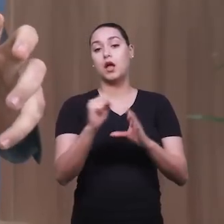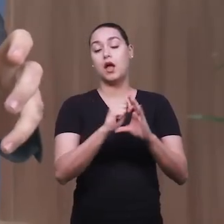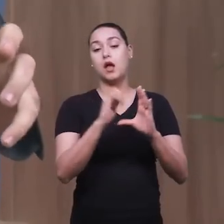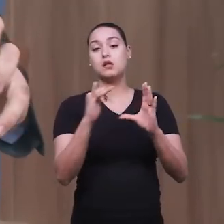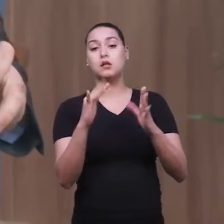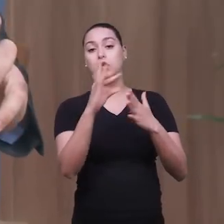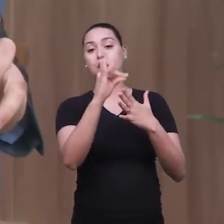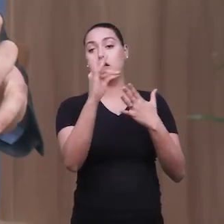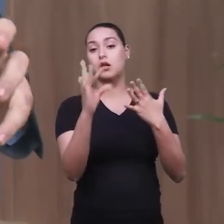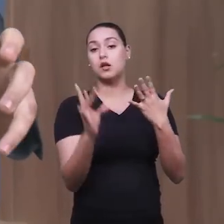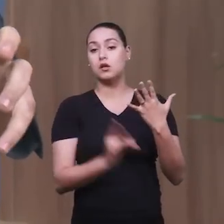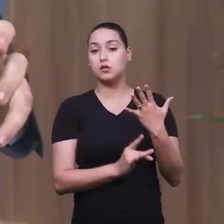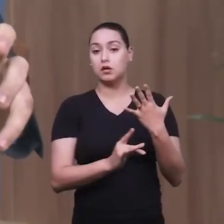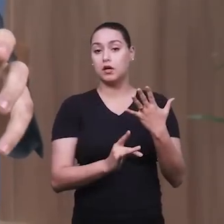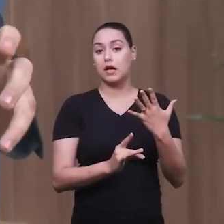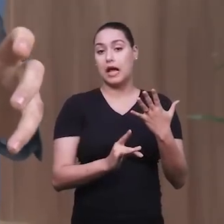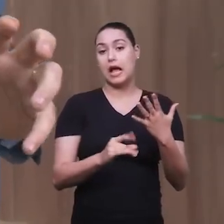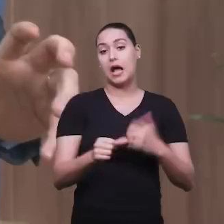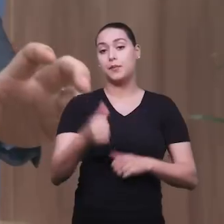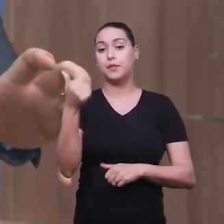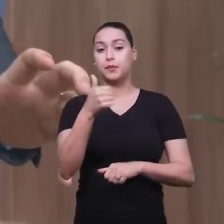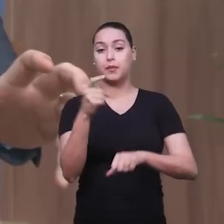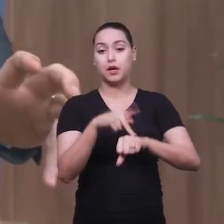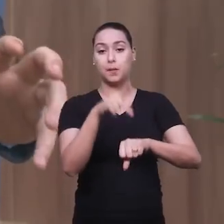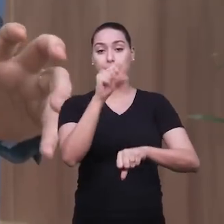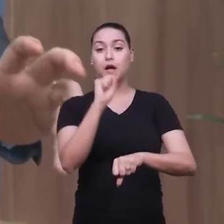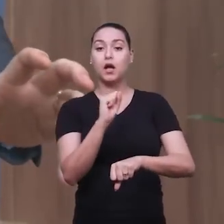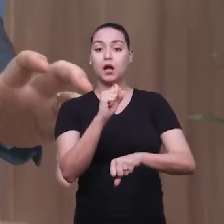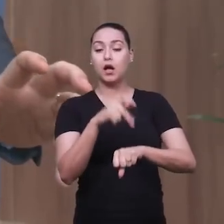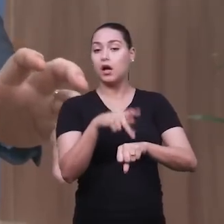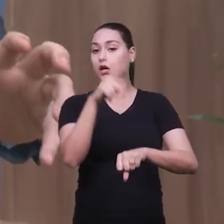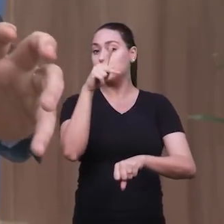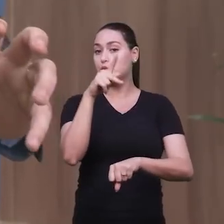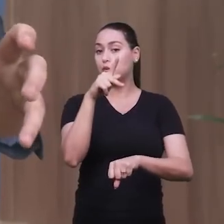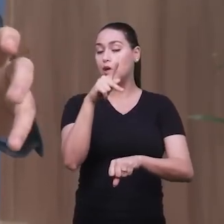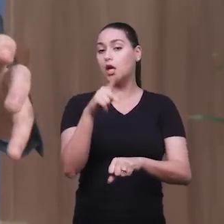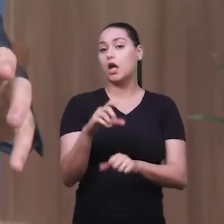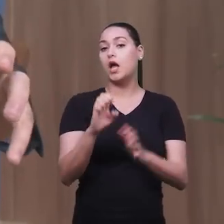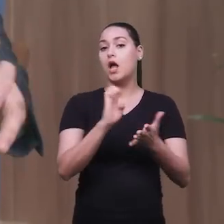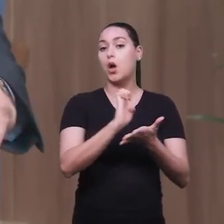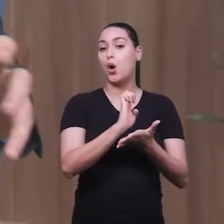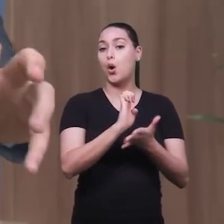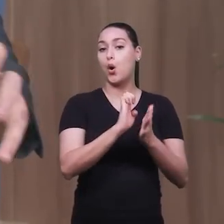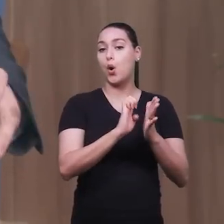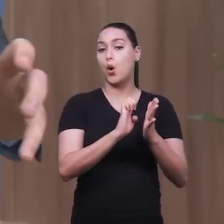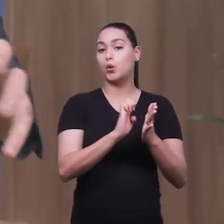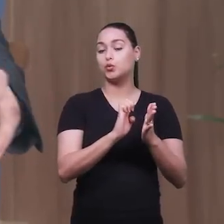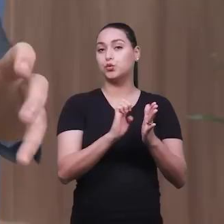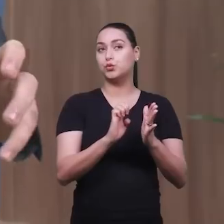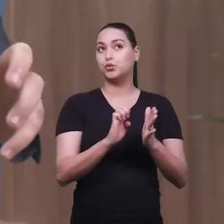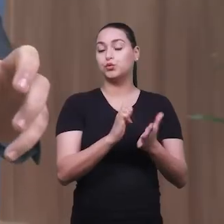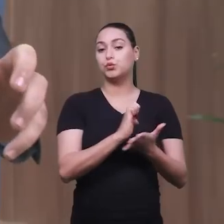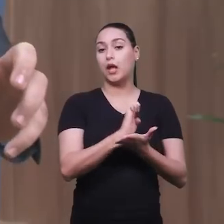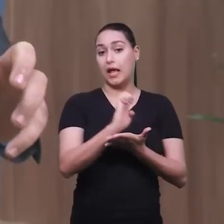o aspecto ligado à primeira Páscoa, ao livro do Êxodo, né, a saída e alguns